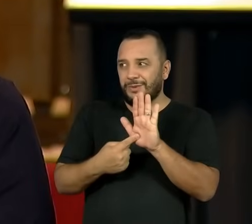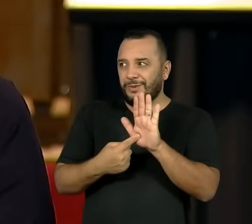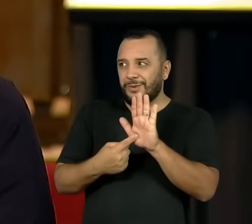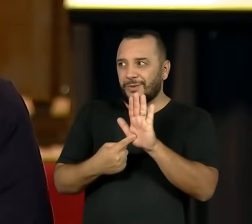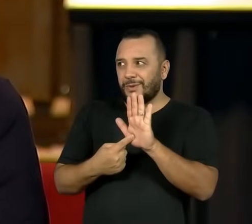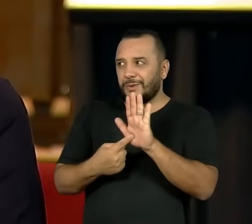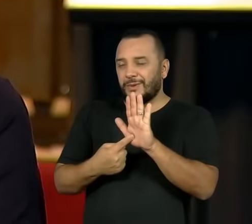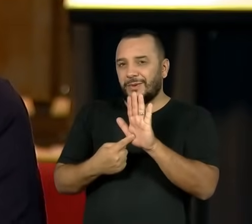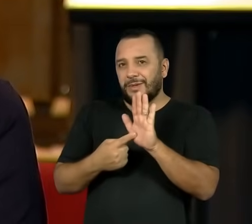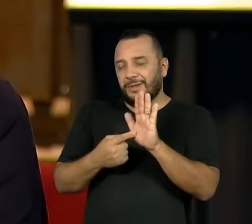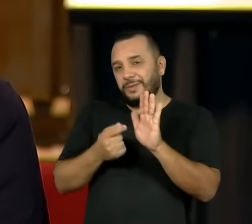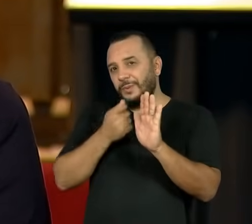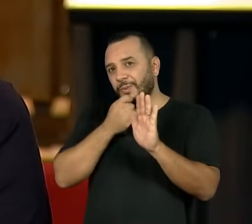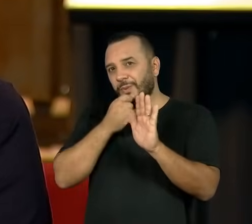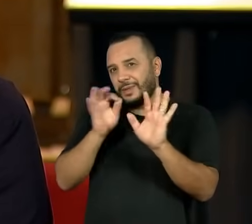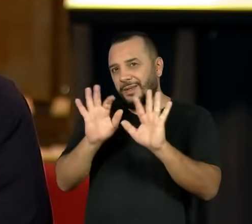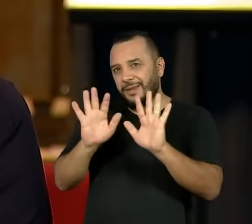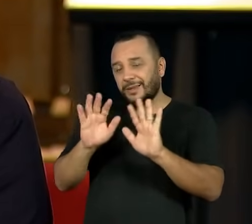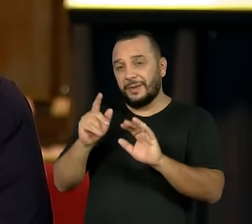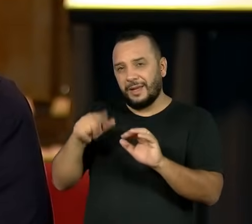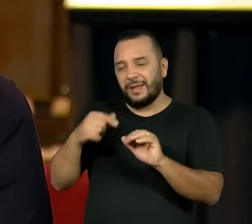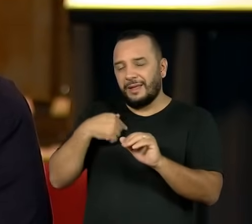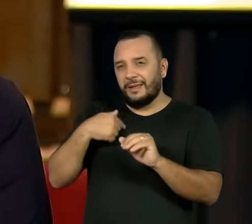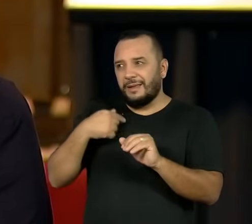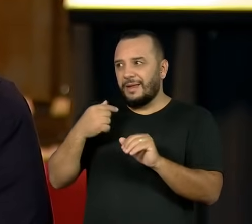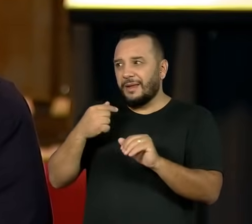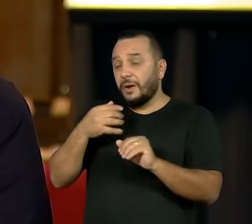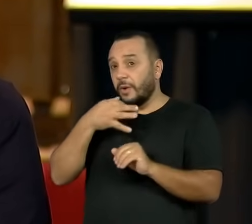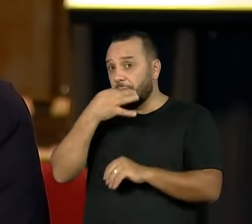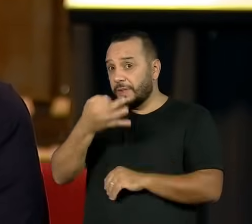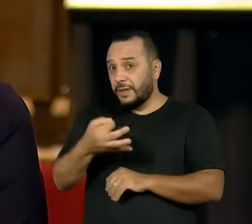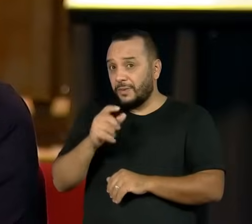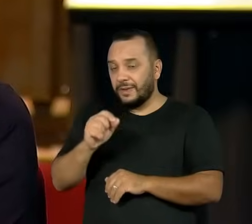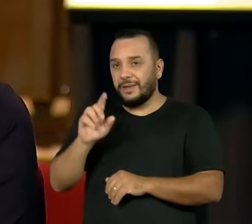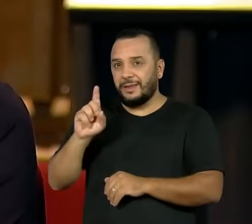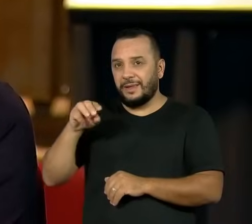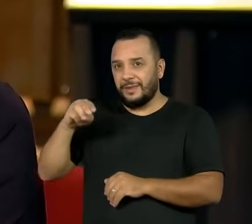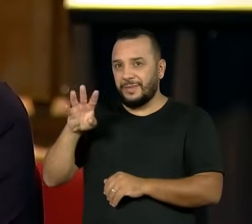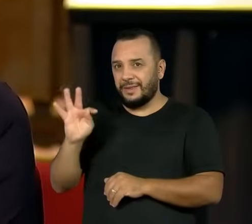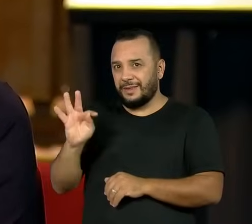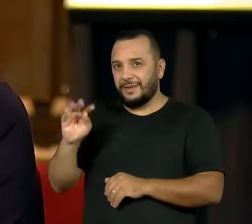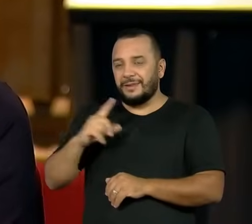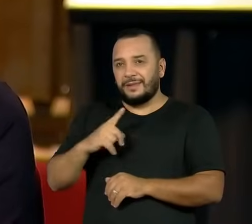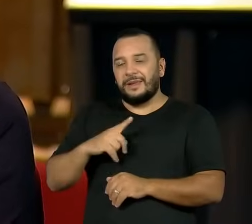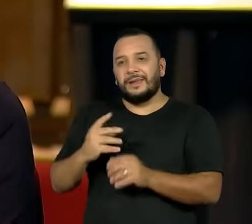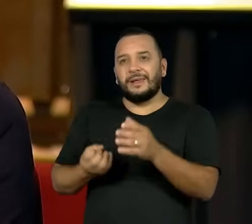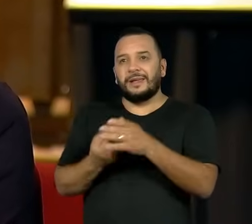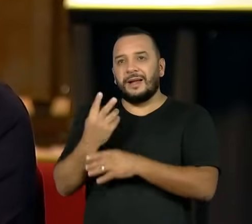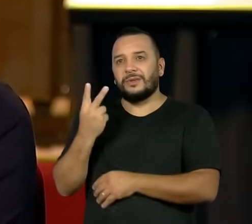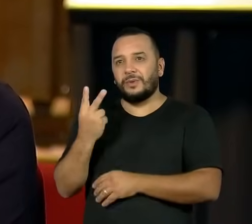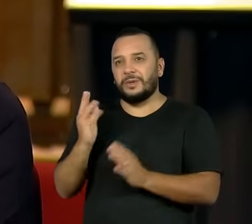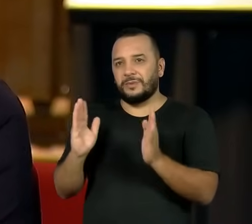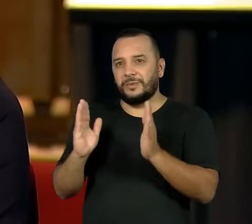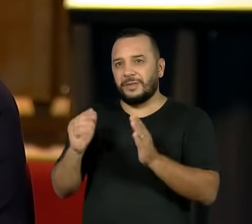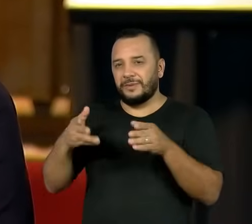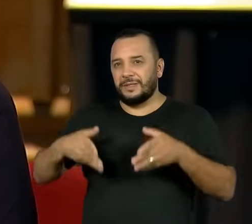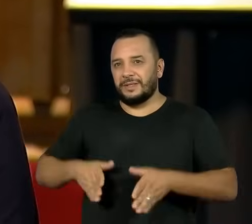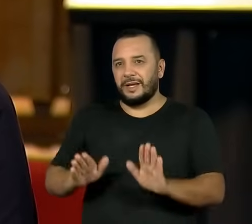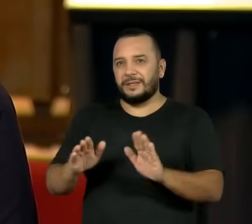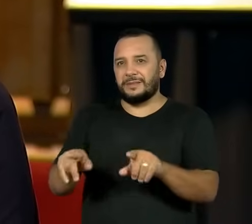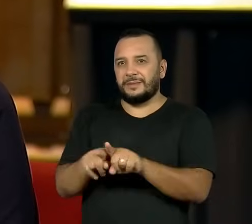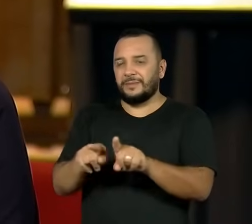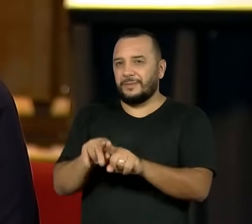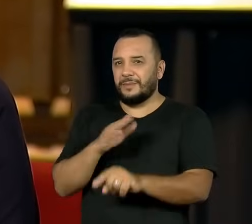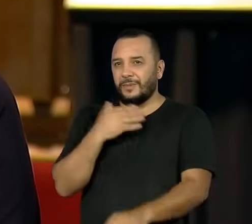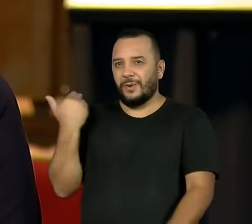teorias, hipóteses, né, não teorias, hipóteses que dizem que a DMT é produzida em 2 momentos, quando você nasce e quando você